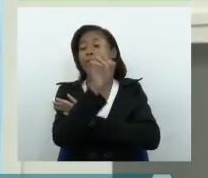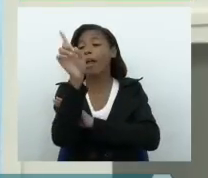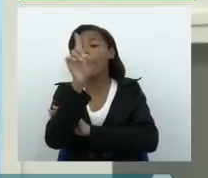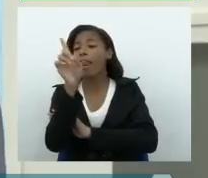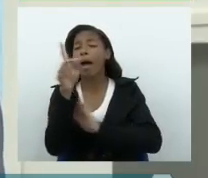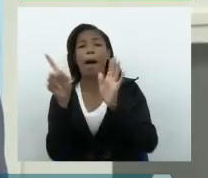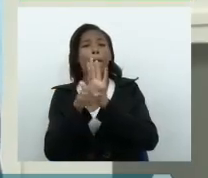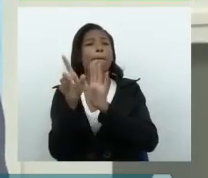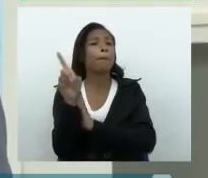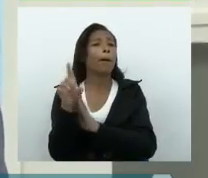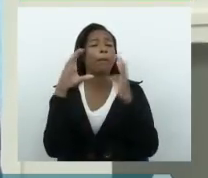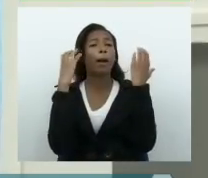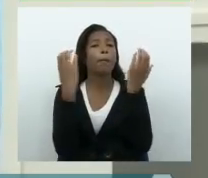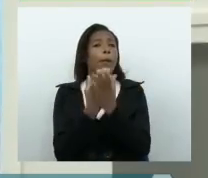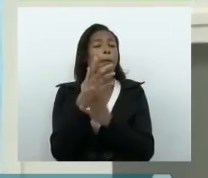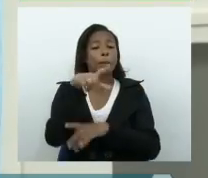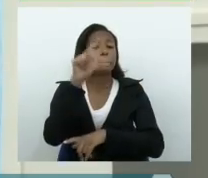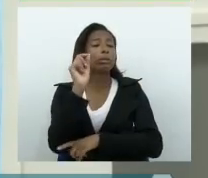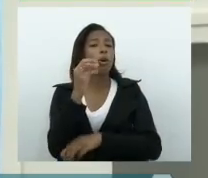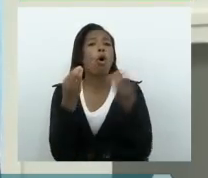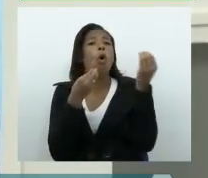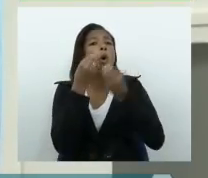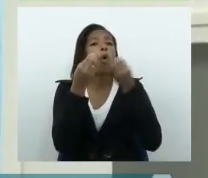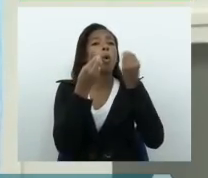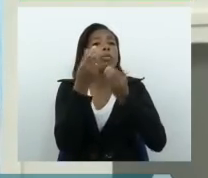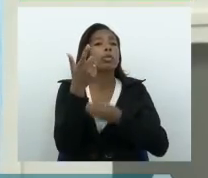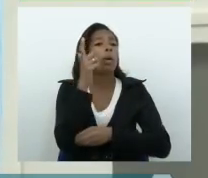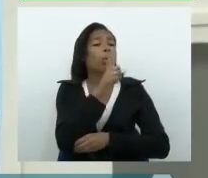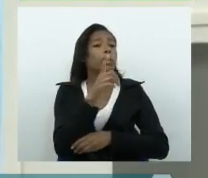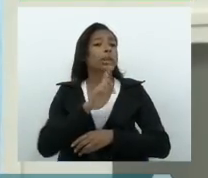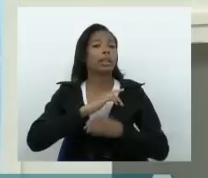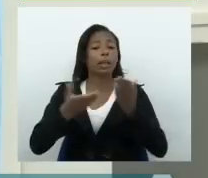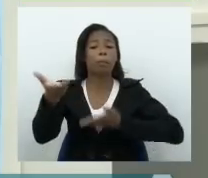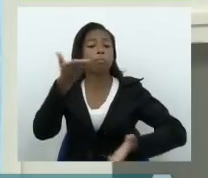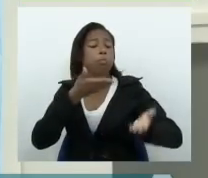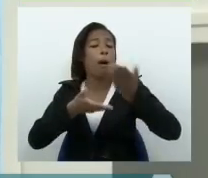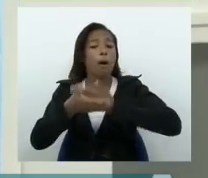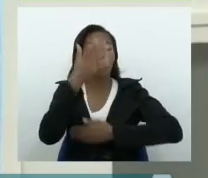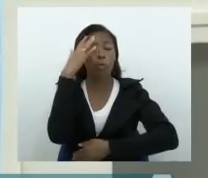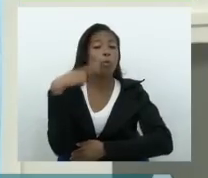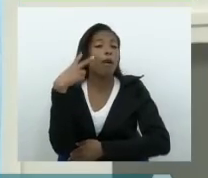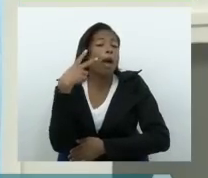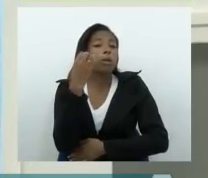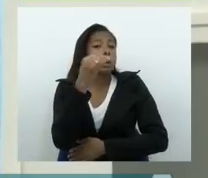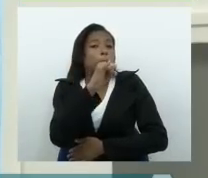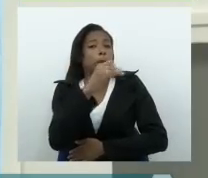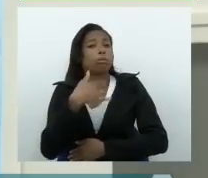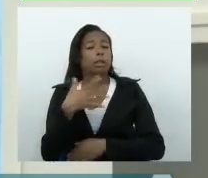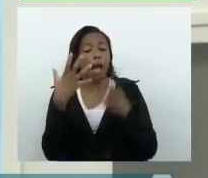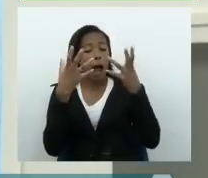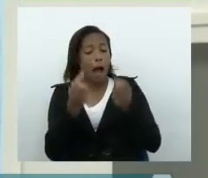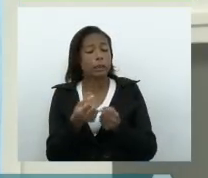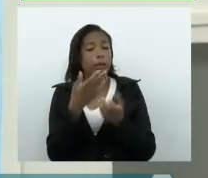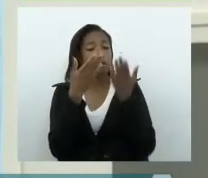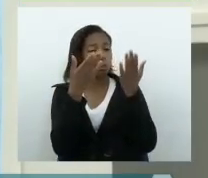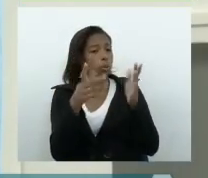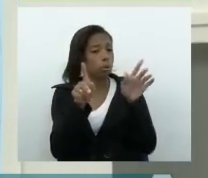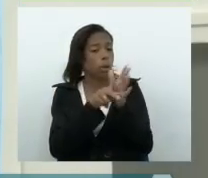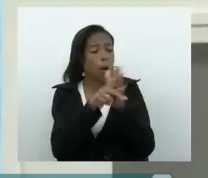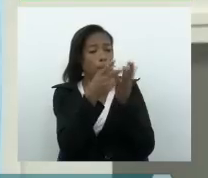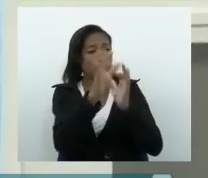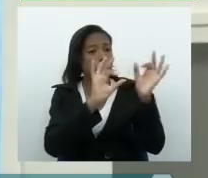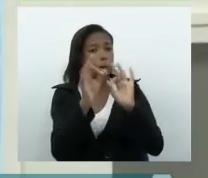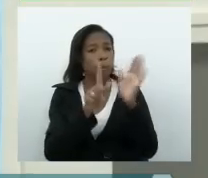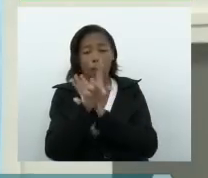Câmara Municipal para que eles sejam aprovados. Como que você pretende ter esse relacionamento com os vereadores para que eles sejam favoráveis aos projetos